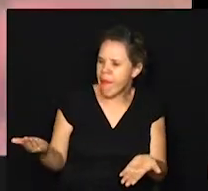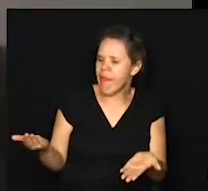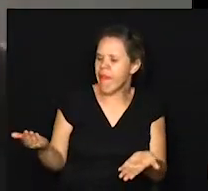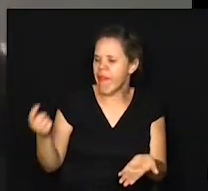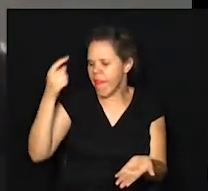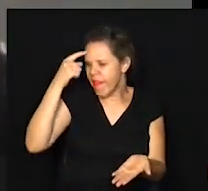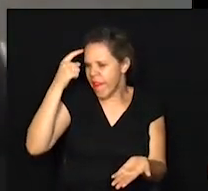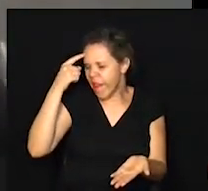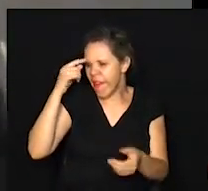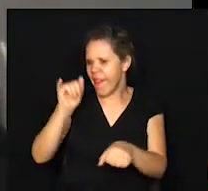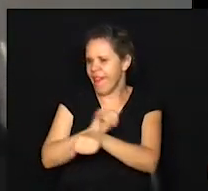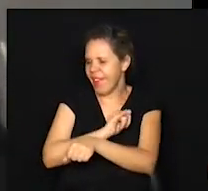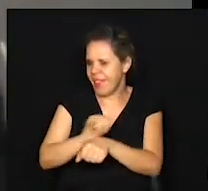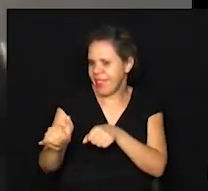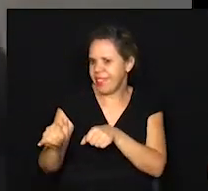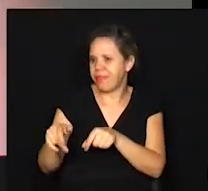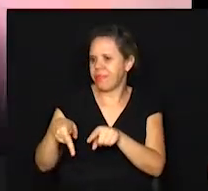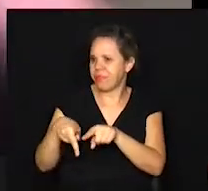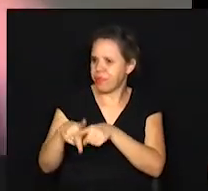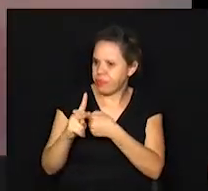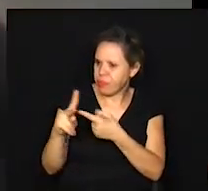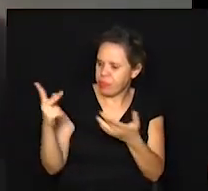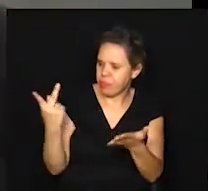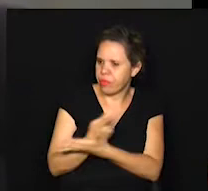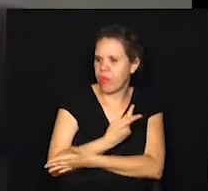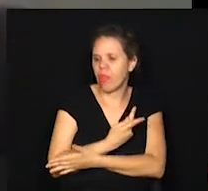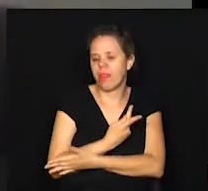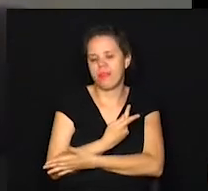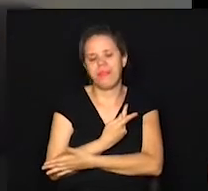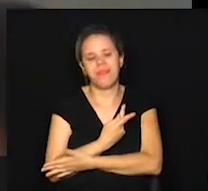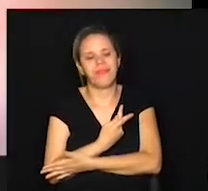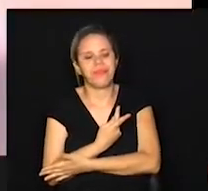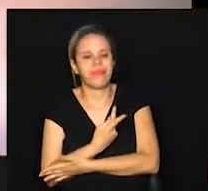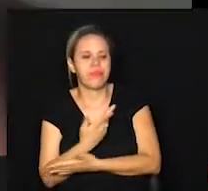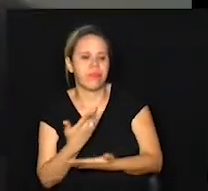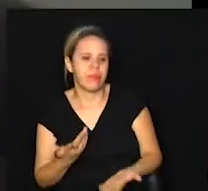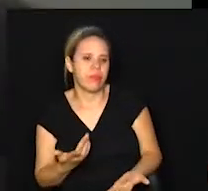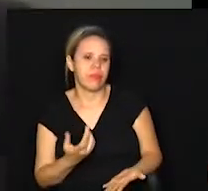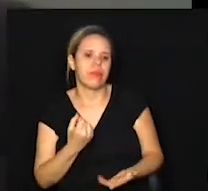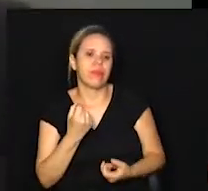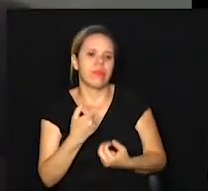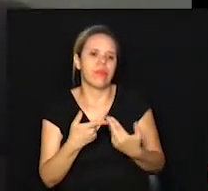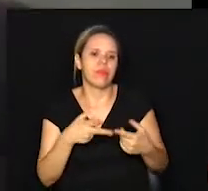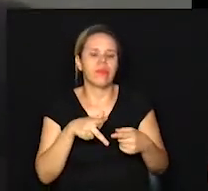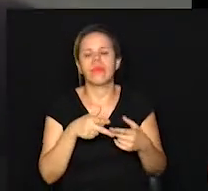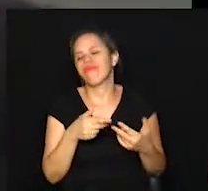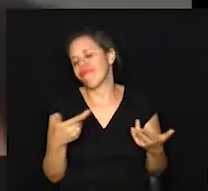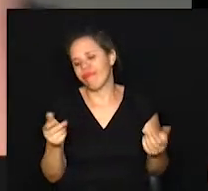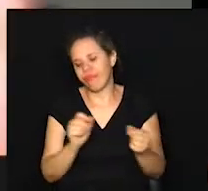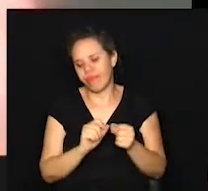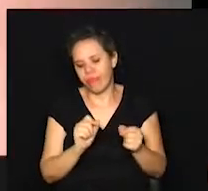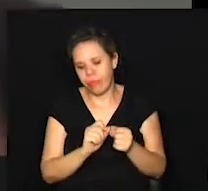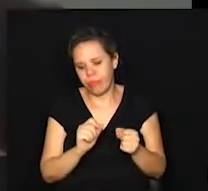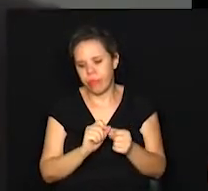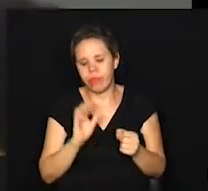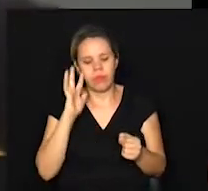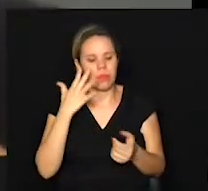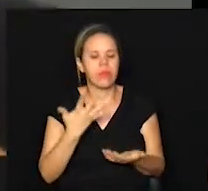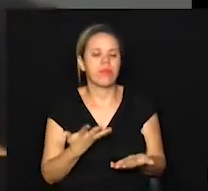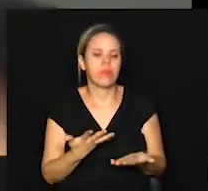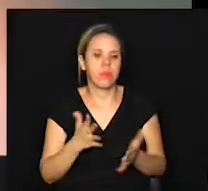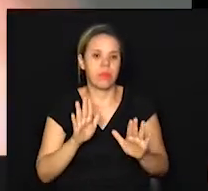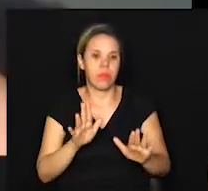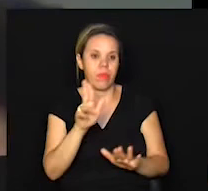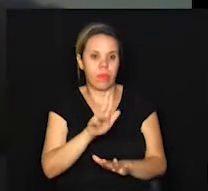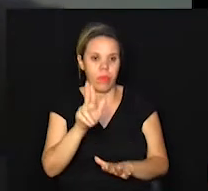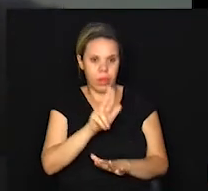em alguma alternativa de reparação, alguma forma de composição, alguma forma de correção disso. Sobretudo, a universidade mostrou